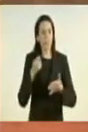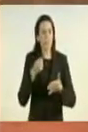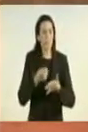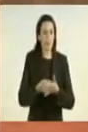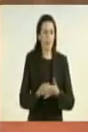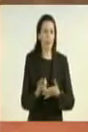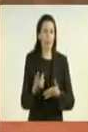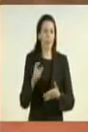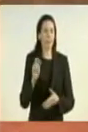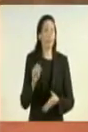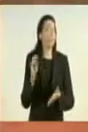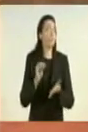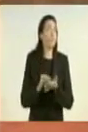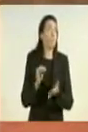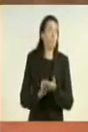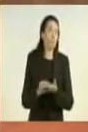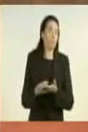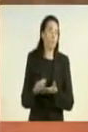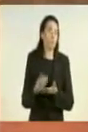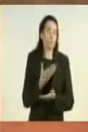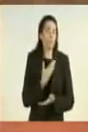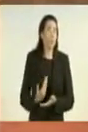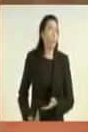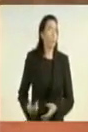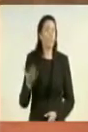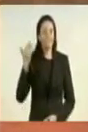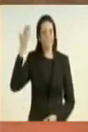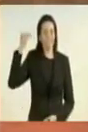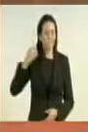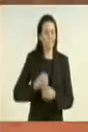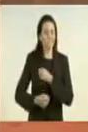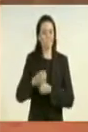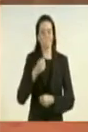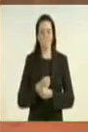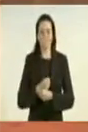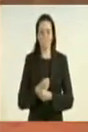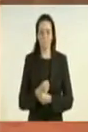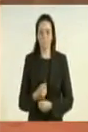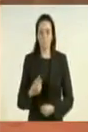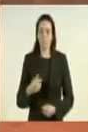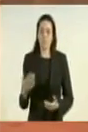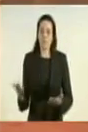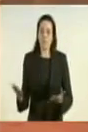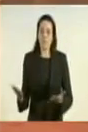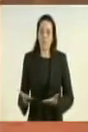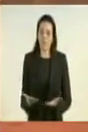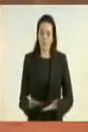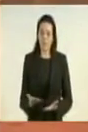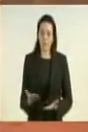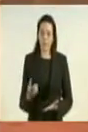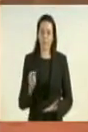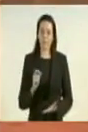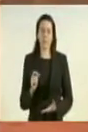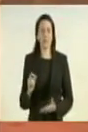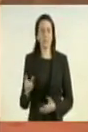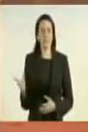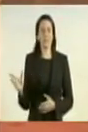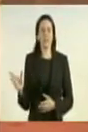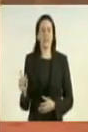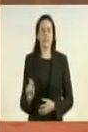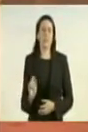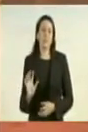pela gestão anterior. Entre as soluções apresentadas para evitar os atrasos deixados pela gestão antiga,